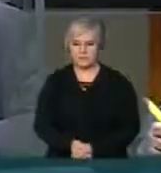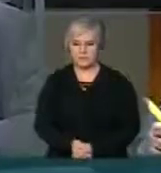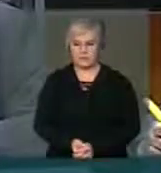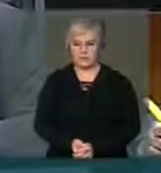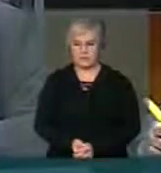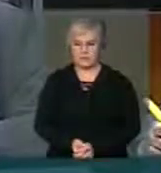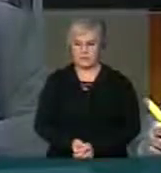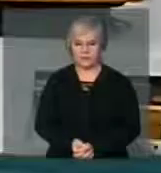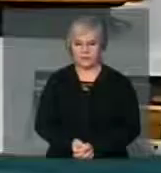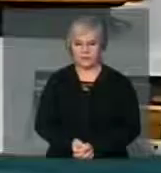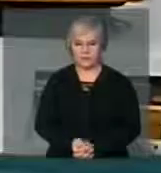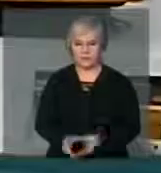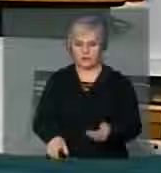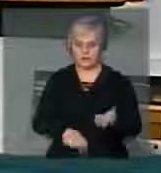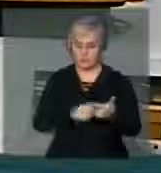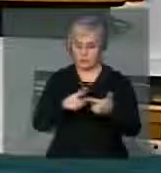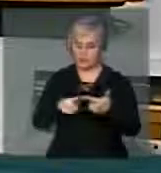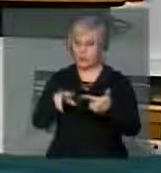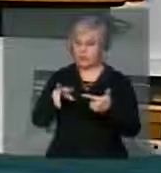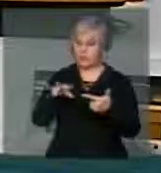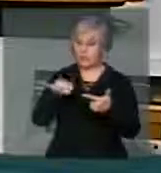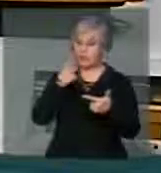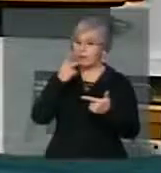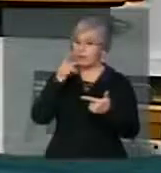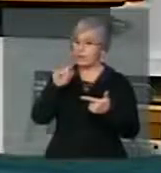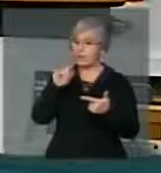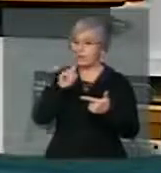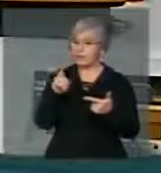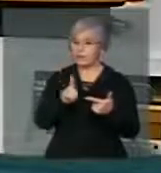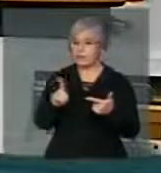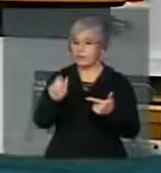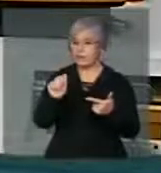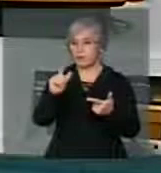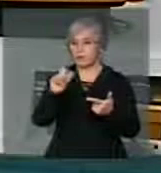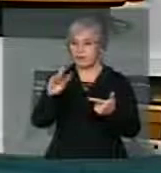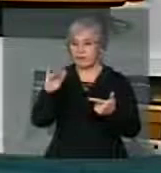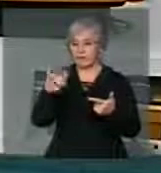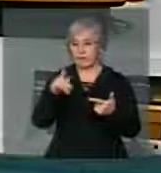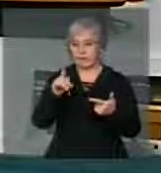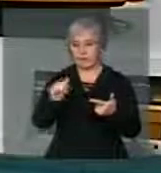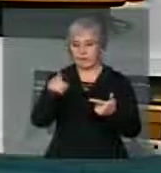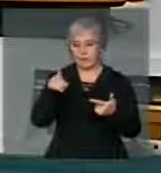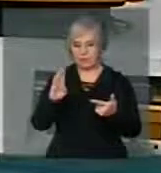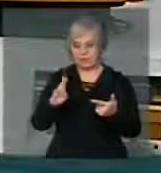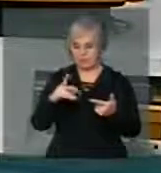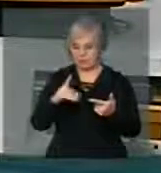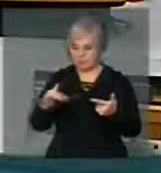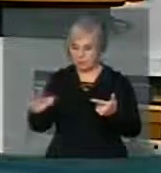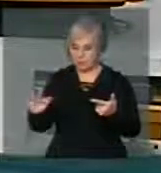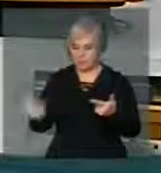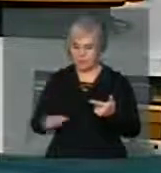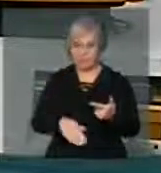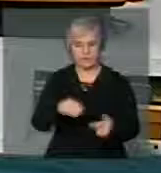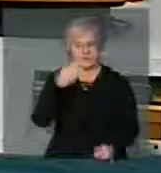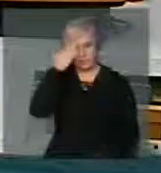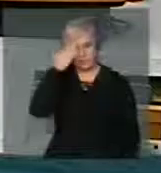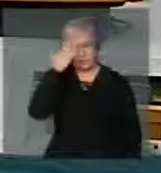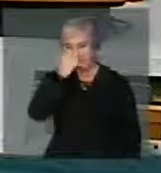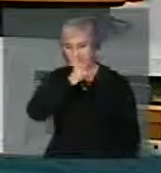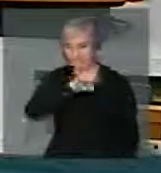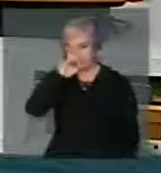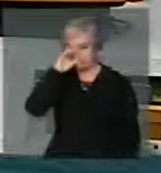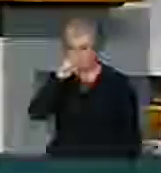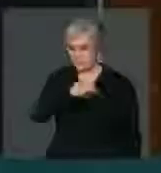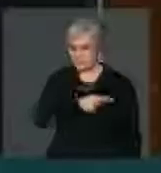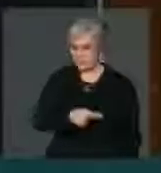O próximo deputado a falar é o deputado Isalci, pela bancada do PSDB. Obrigado, presidente Mauro Pereira.